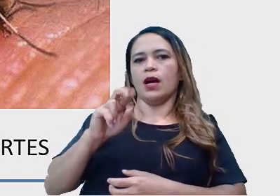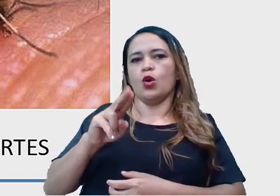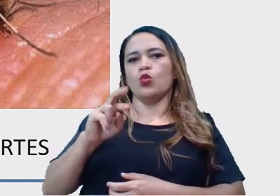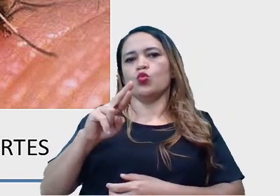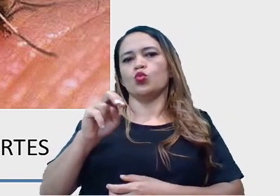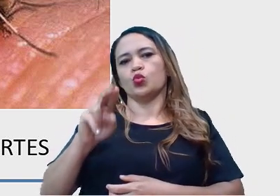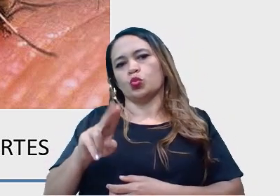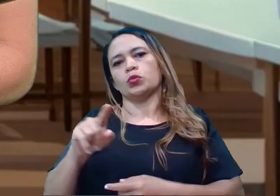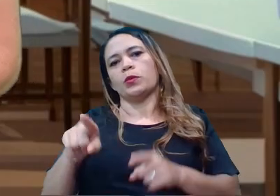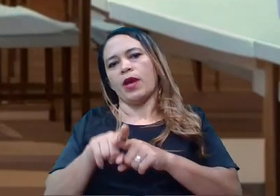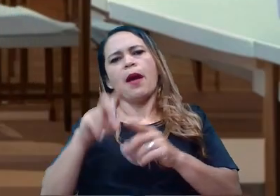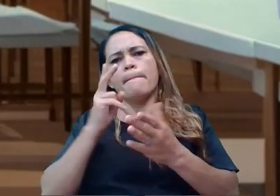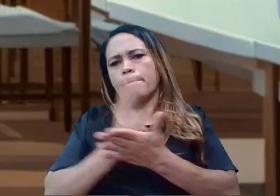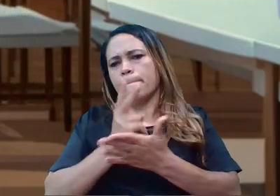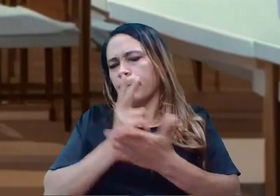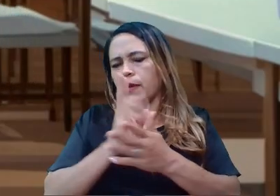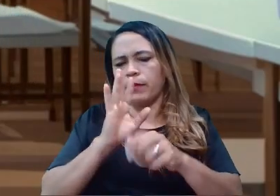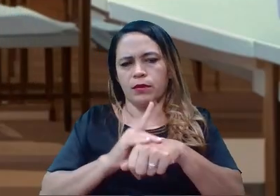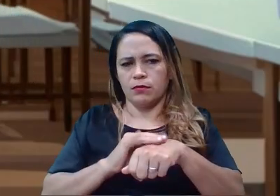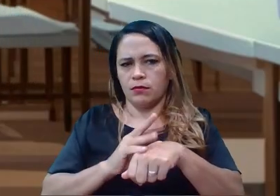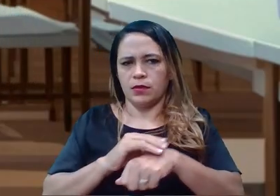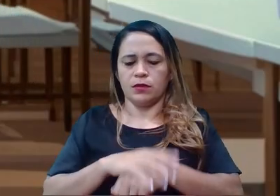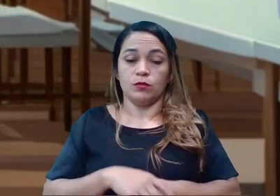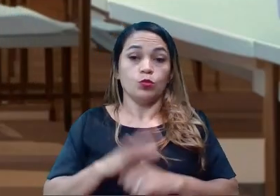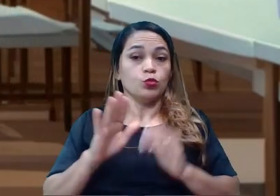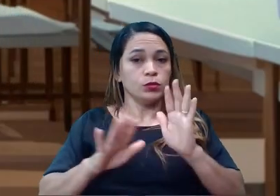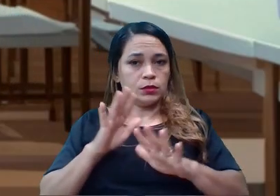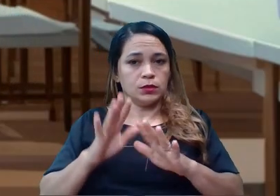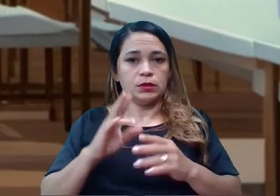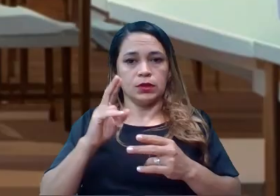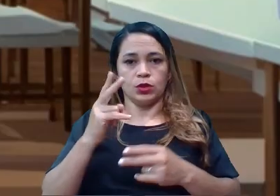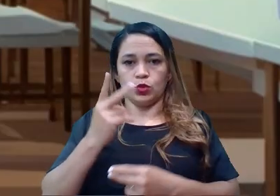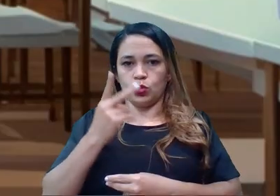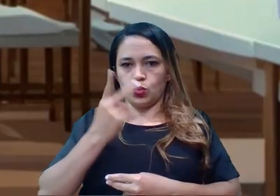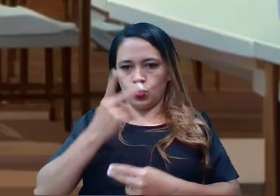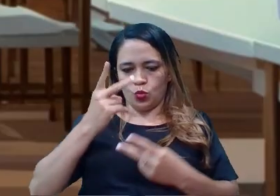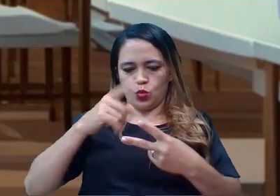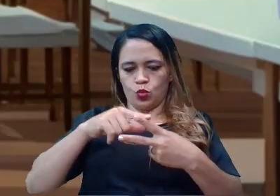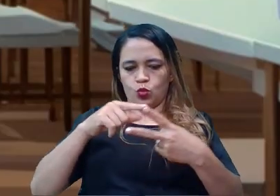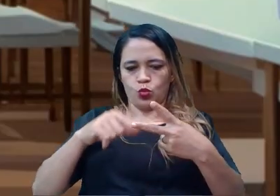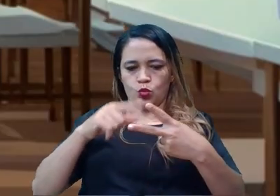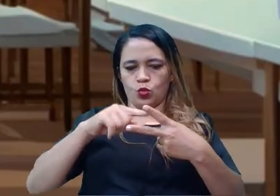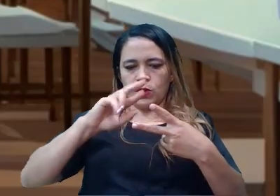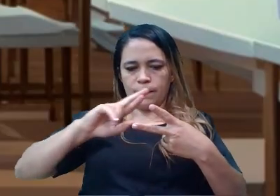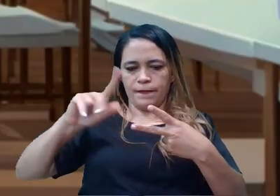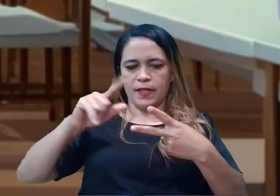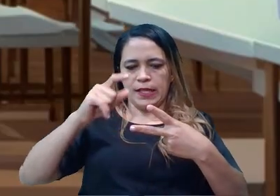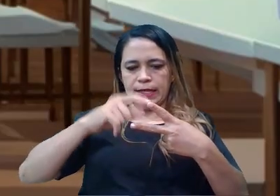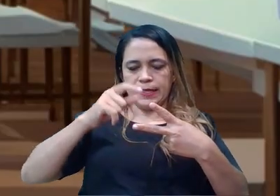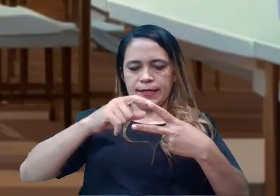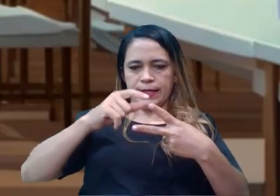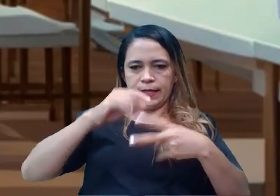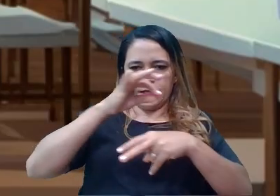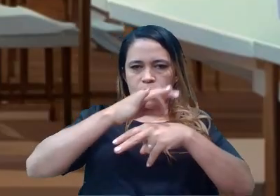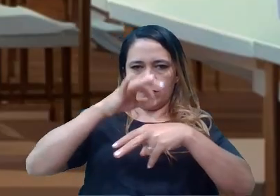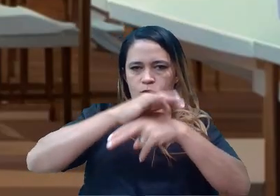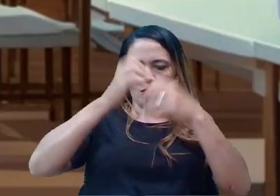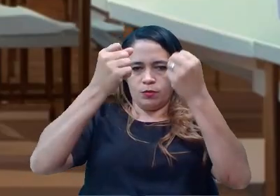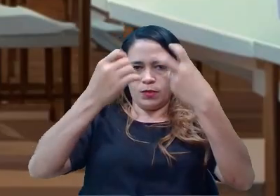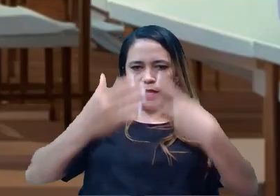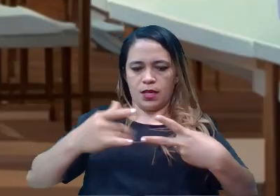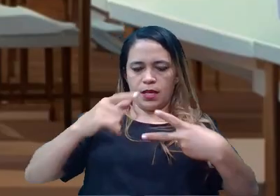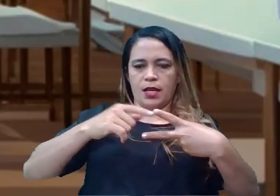Oriente. Volta aqui para mim de novo. Cuidado, hein? São duas leishmanioses diferentes. A primeira que eu te expliquei foi